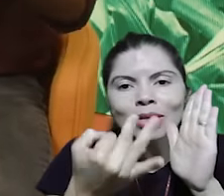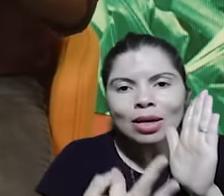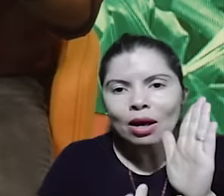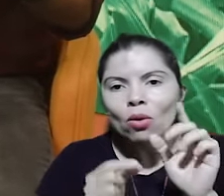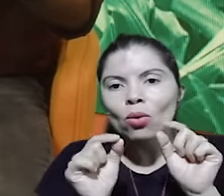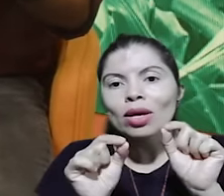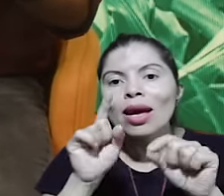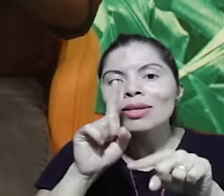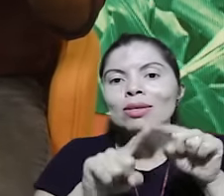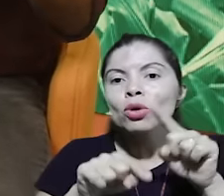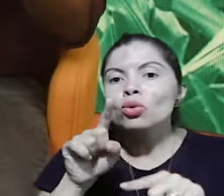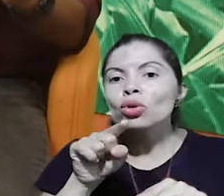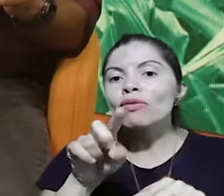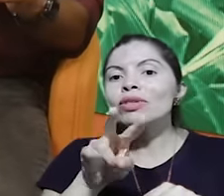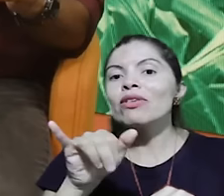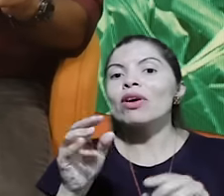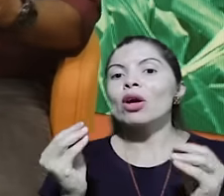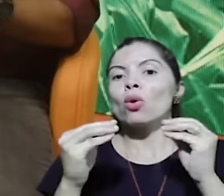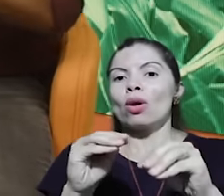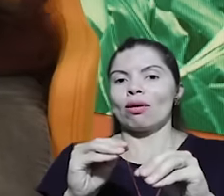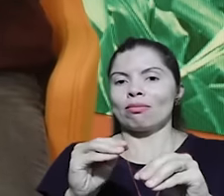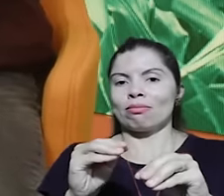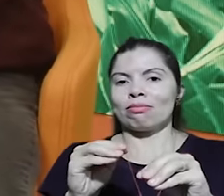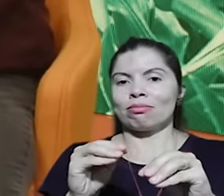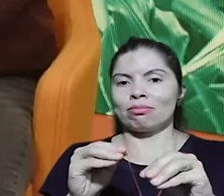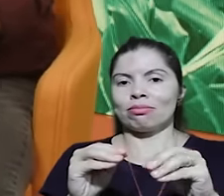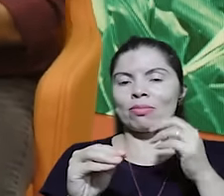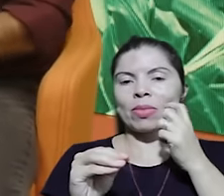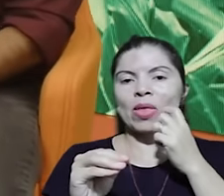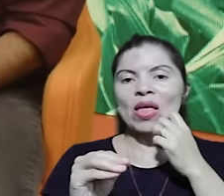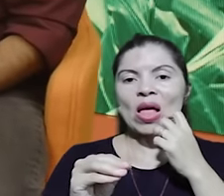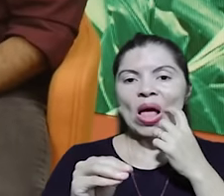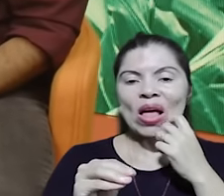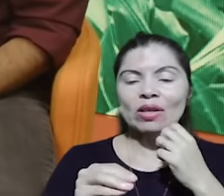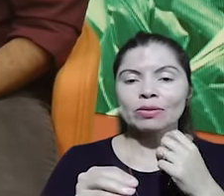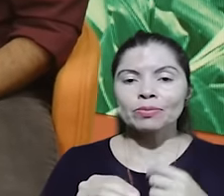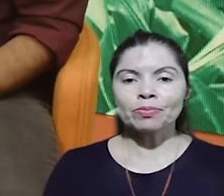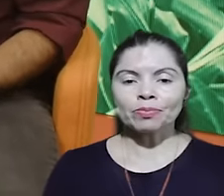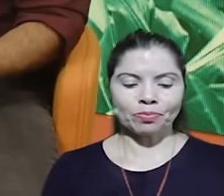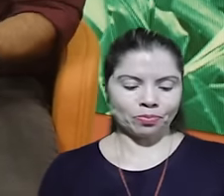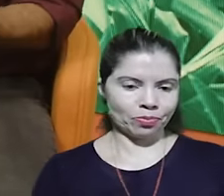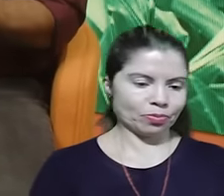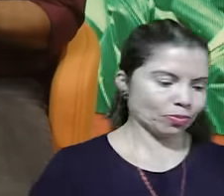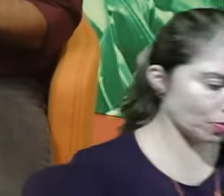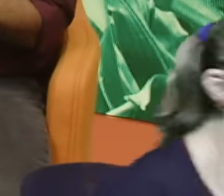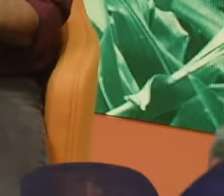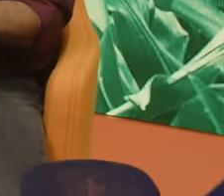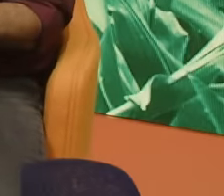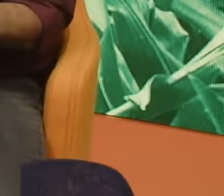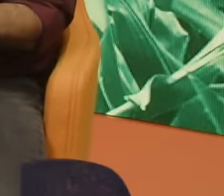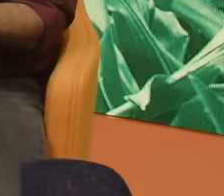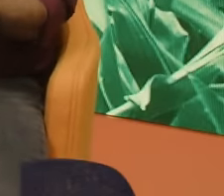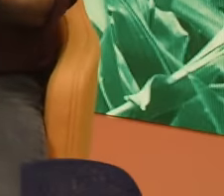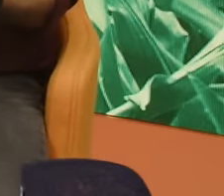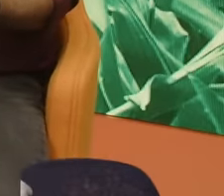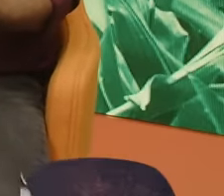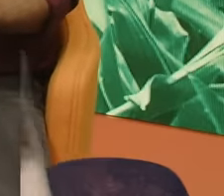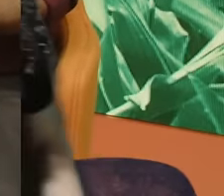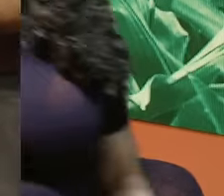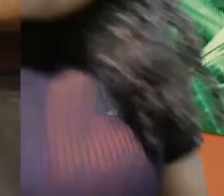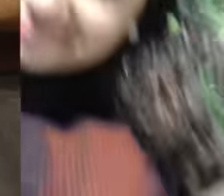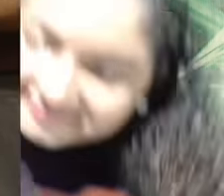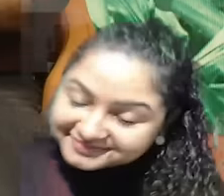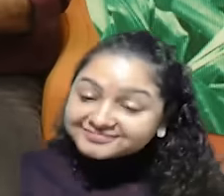esse produto que você vai colocar com essa determinada cfop que imposto que ele vai né quem vai trazer essas orientações é a